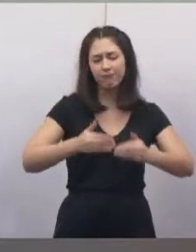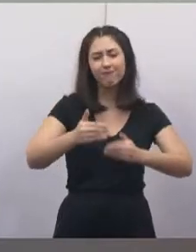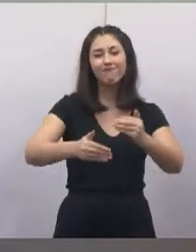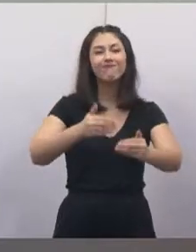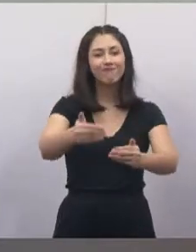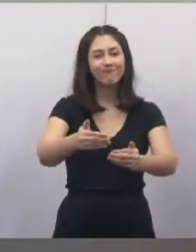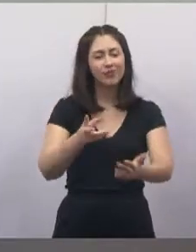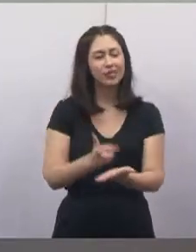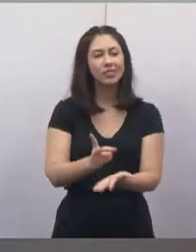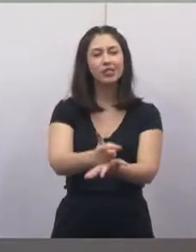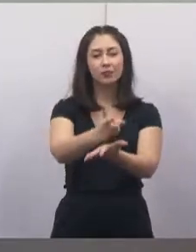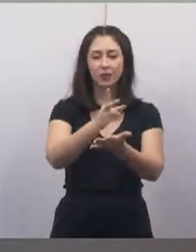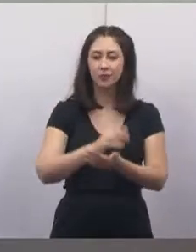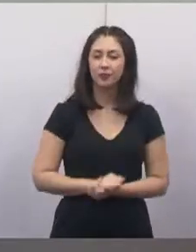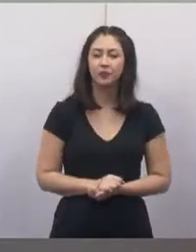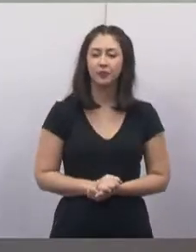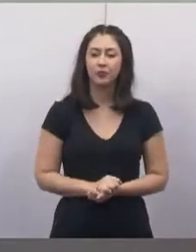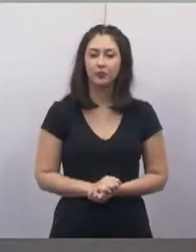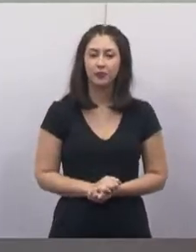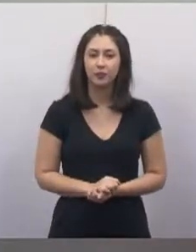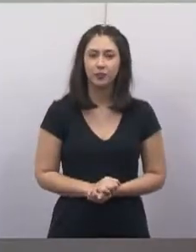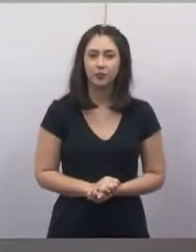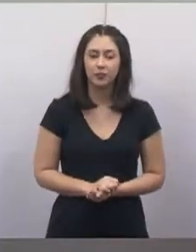essa palavra de ordem.